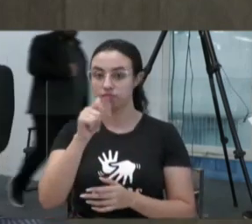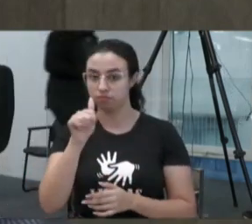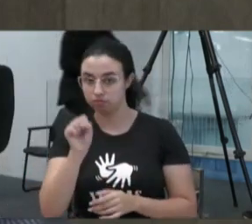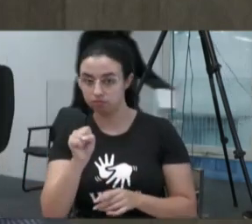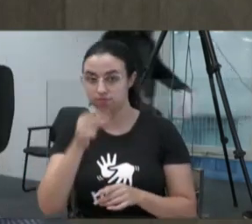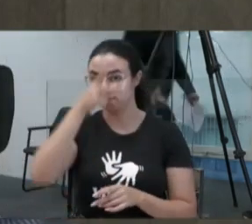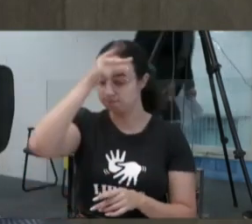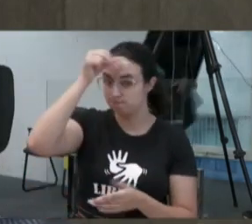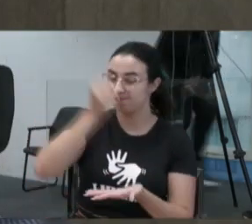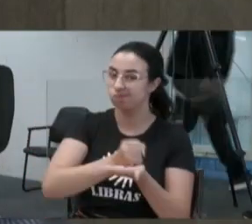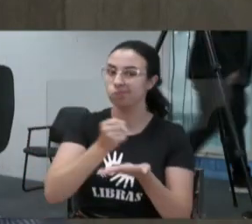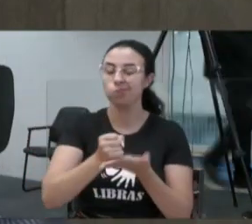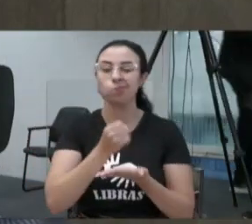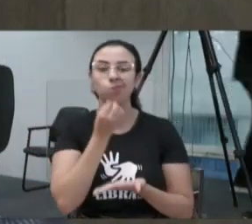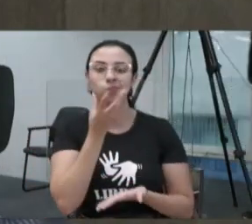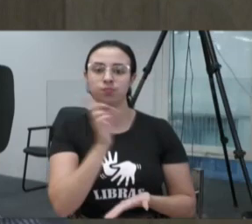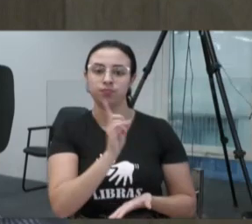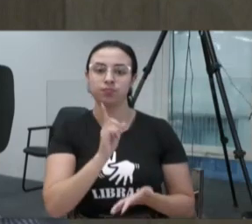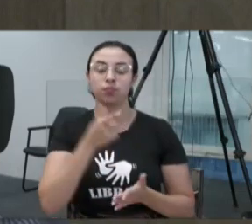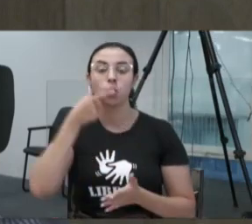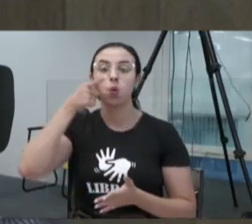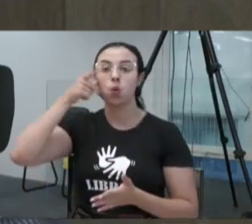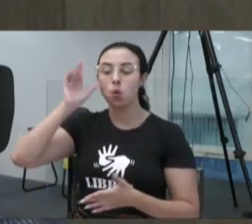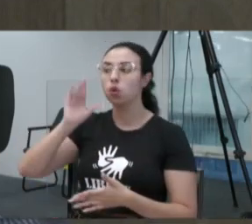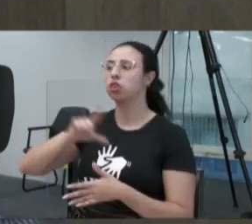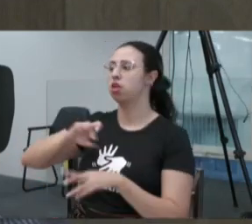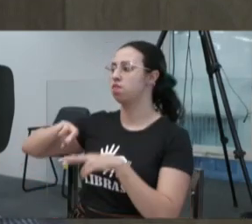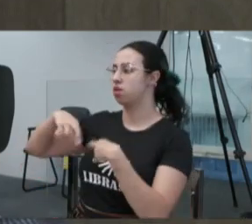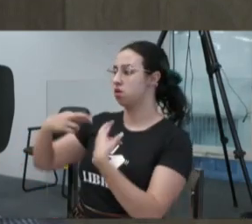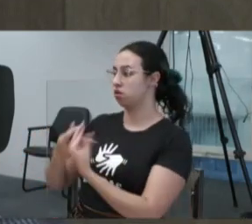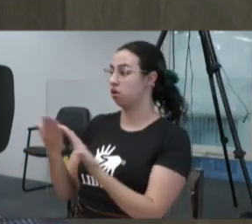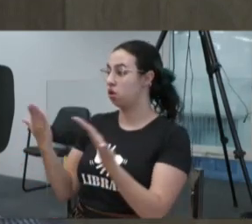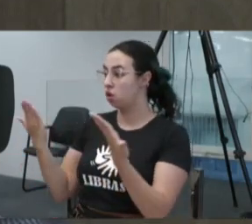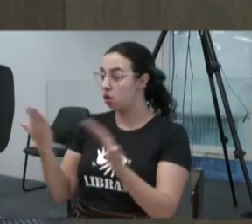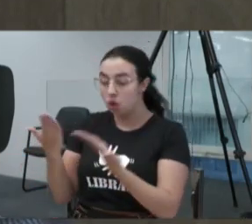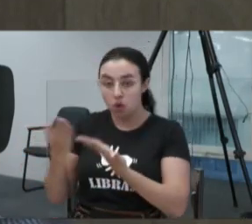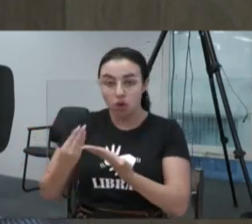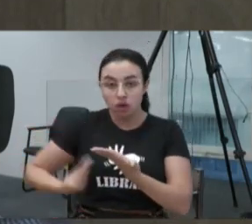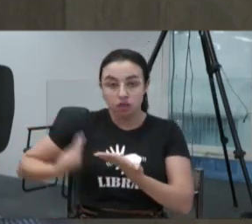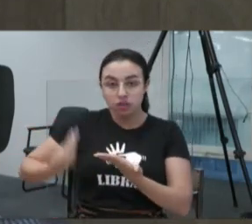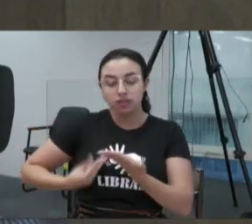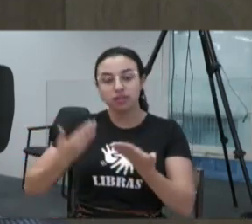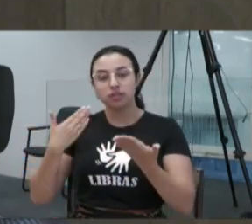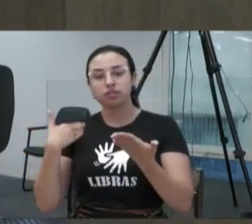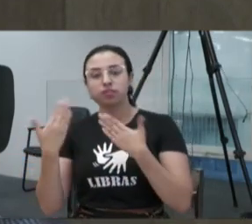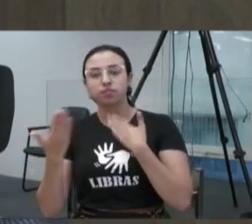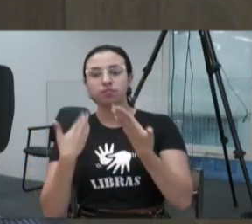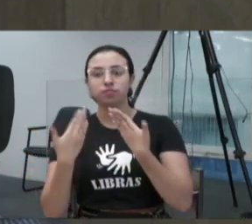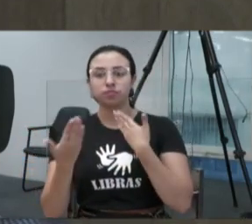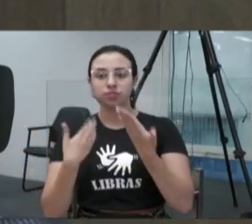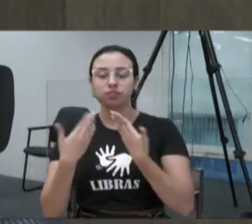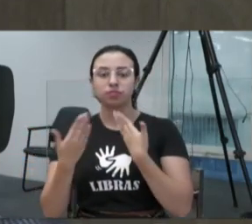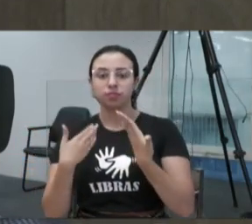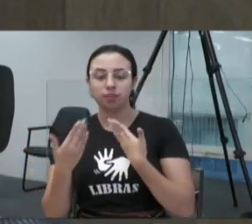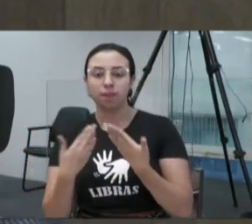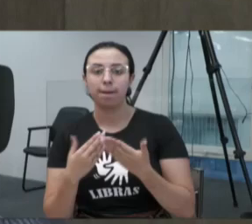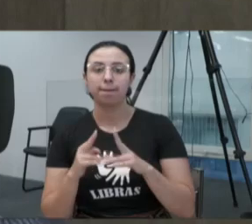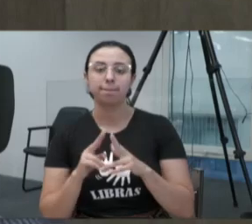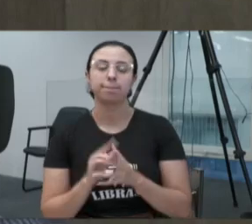Então, hoje eu estava acompanhando, ontem nós tivemos uma reunião, hoje eu estava em campo acompanhando lá, vocês viram aí a foto do